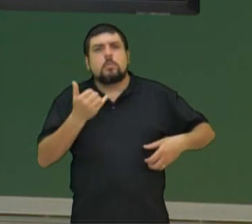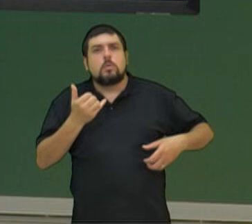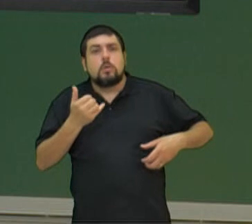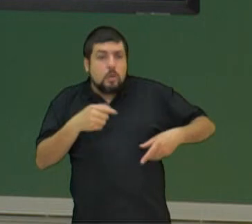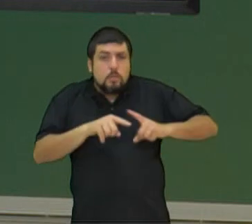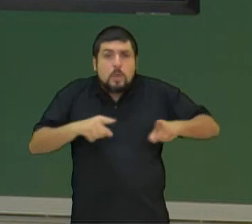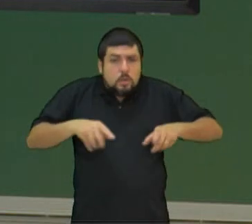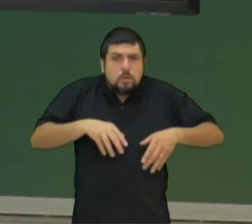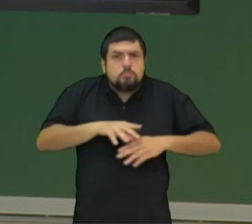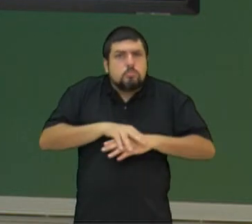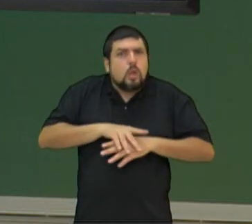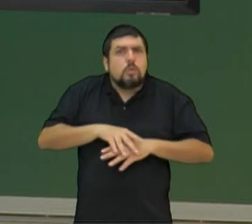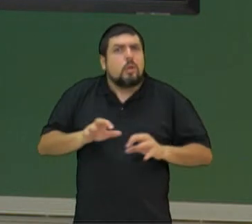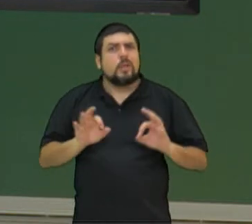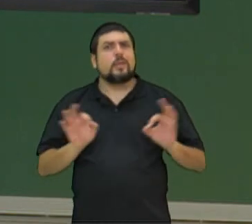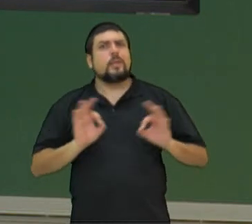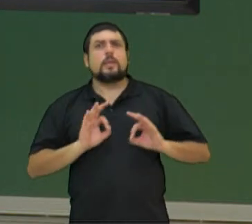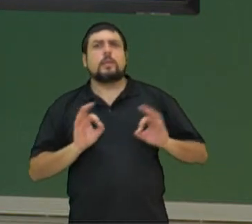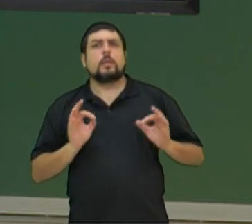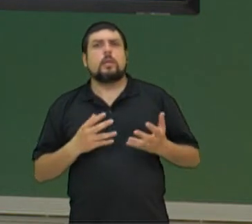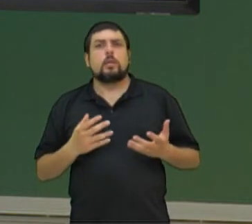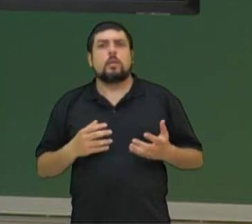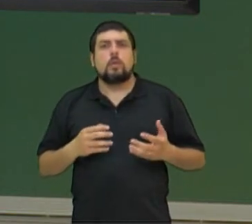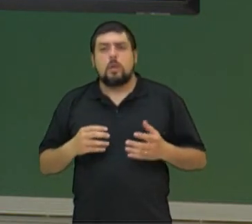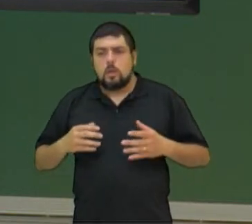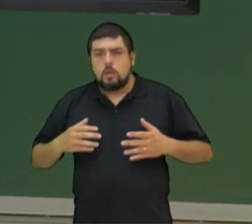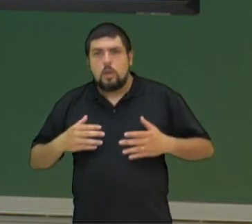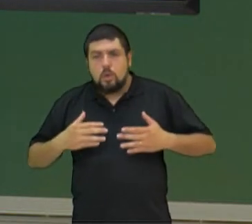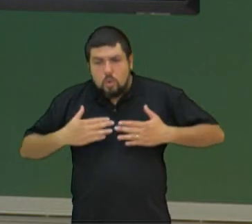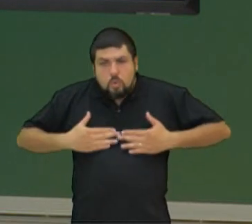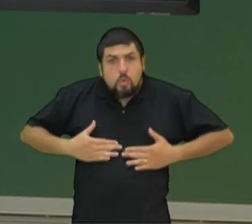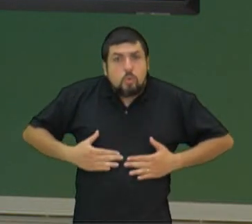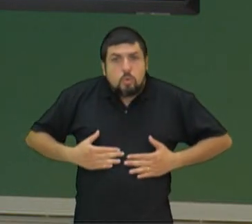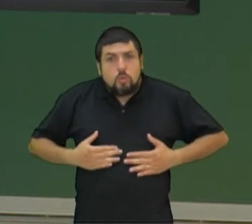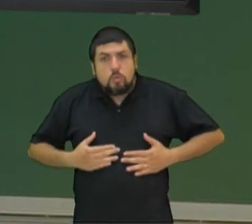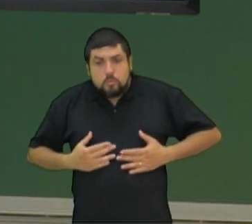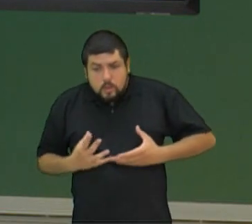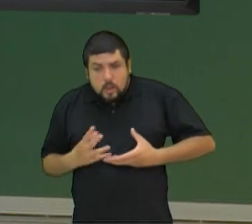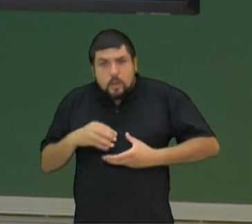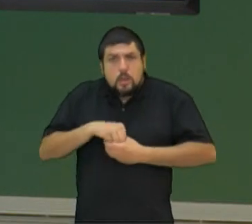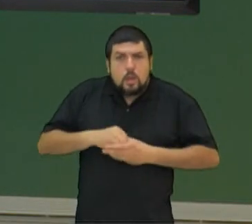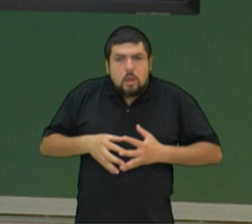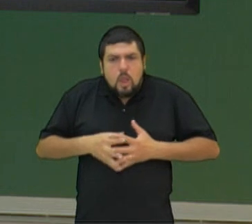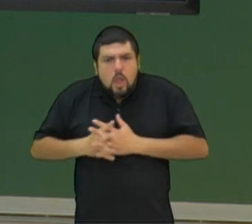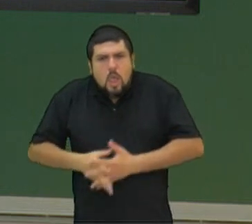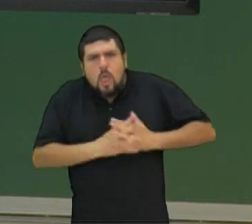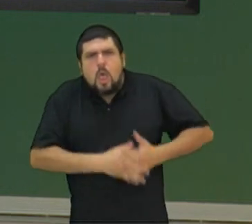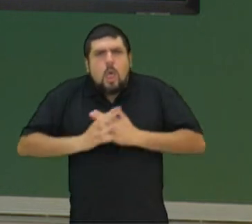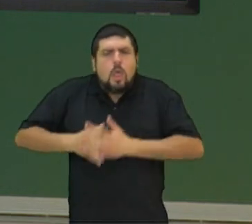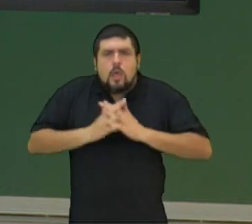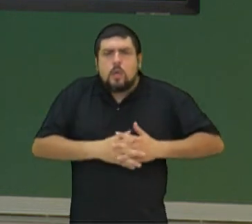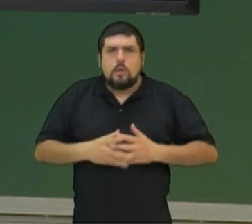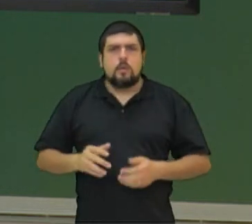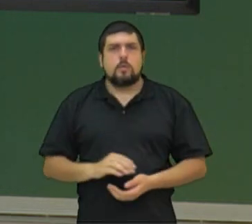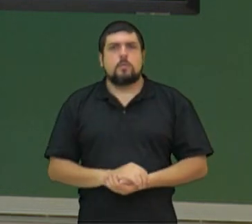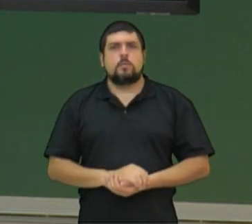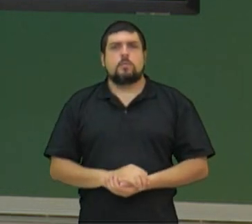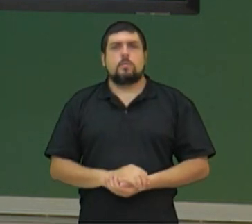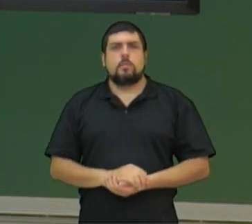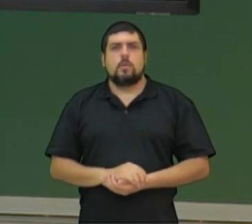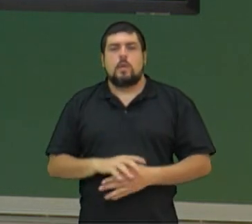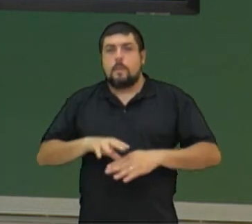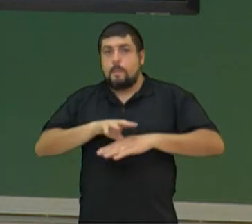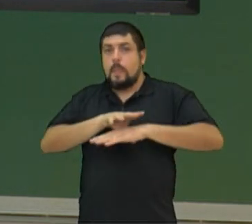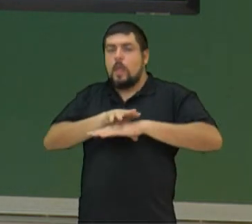o que se sabe já é que é o corpo brigando contra ele mesmo. Não transmite essa doença